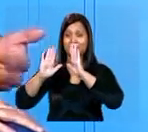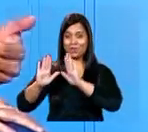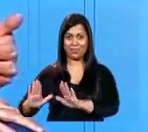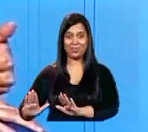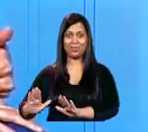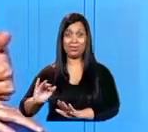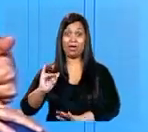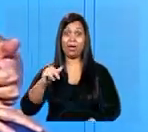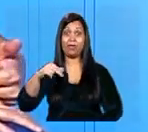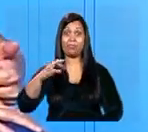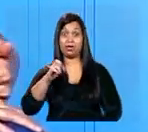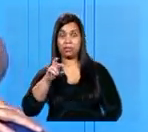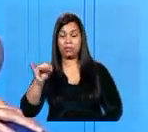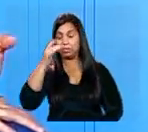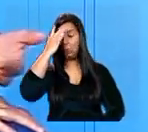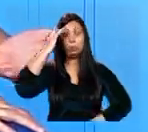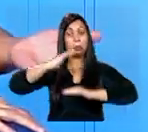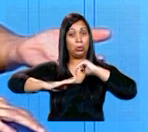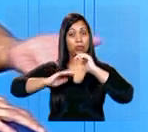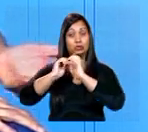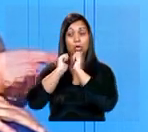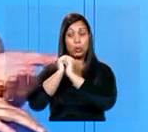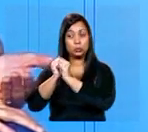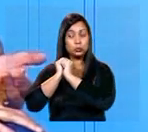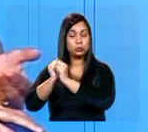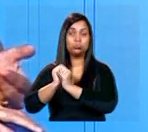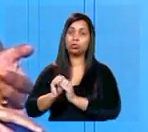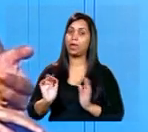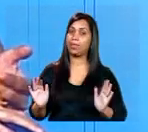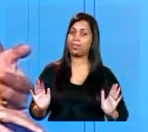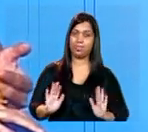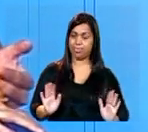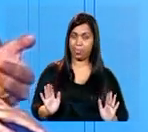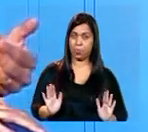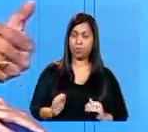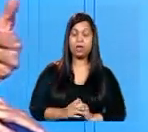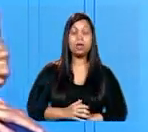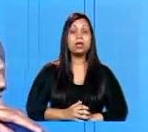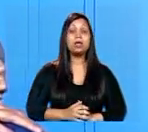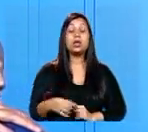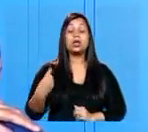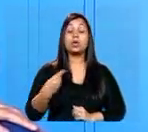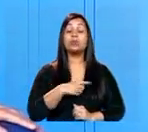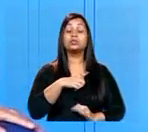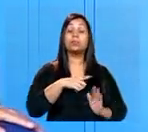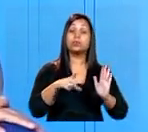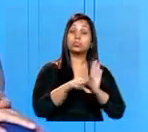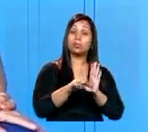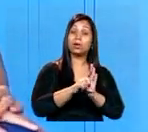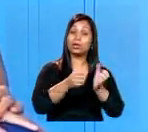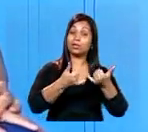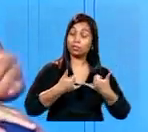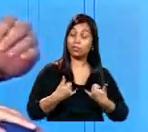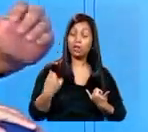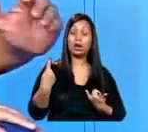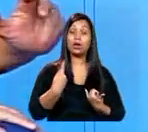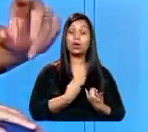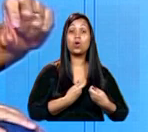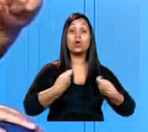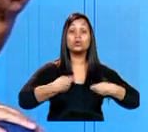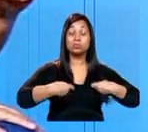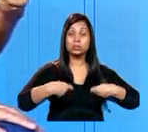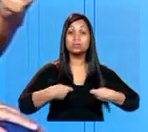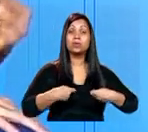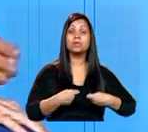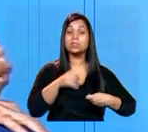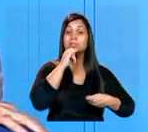domiciliar. Ele não tem um profissional que vá ficar com esse paciente no domicílio. Nós temos uma portaria que nos diz que a gente precisa